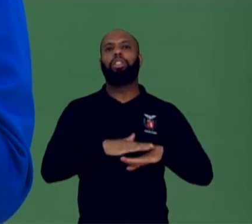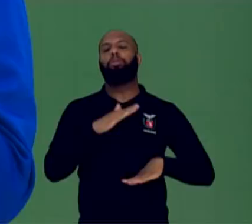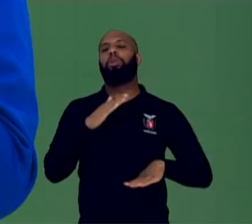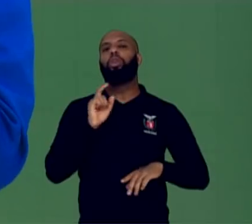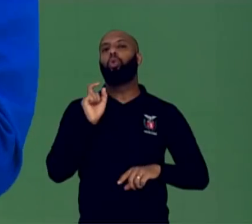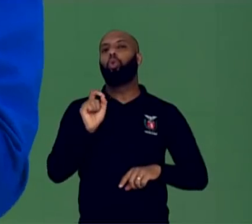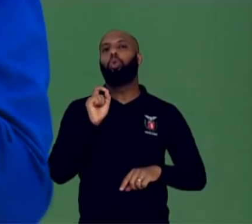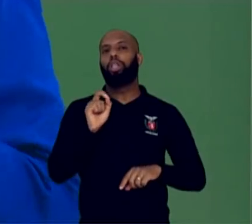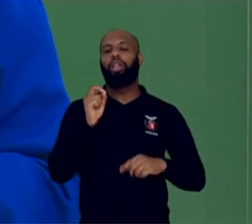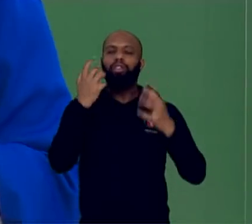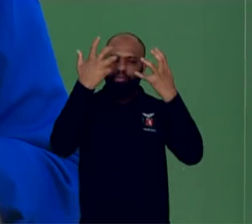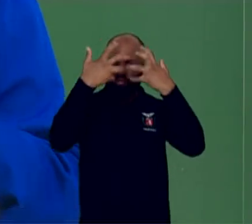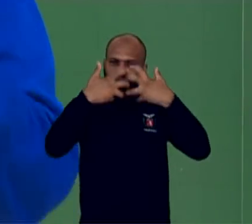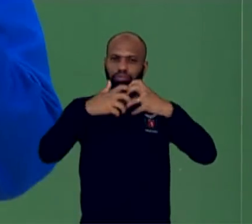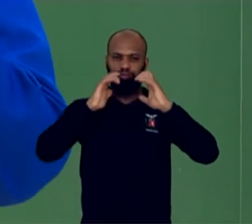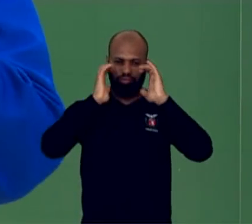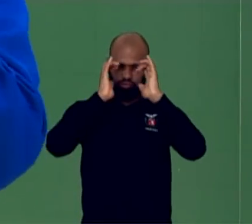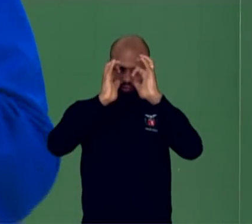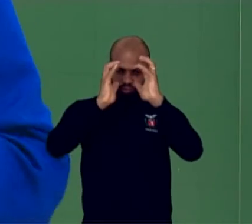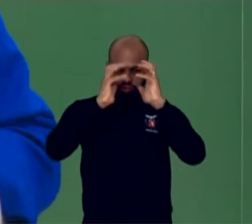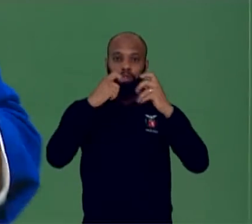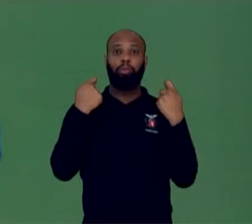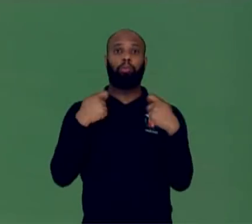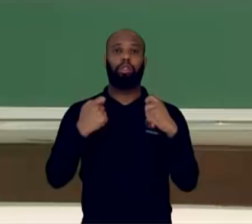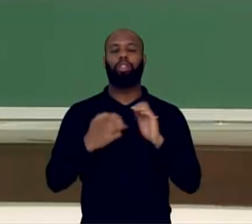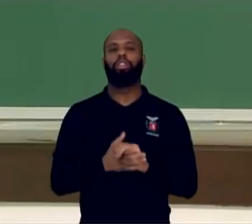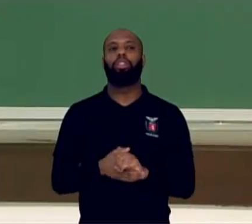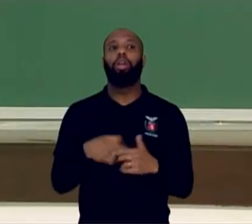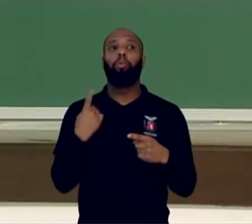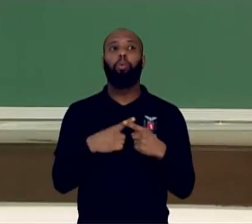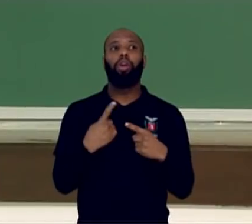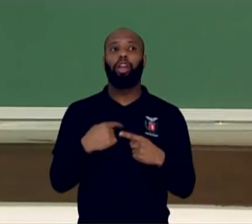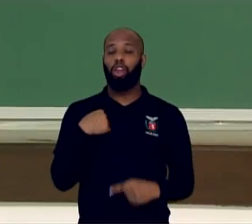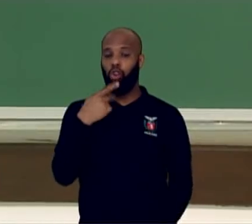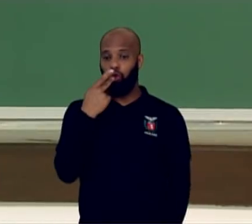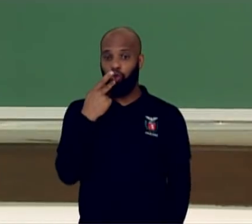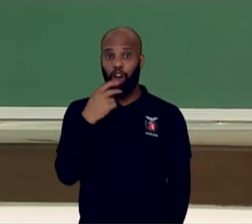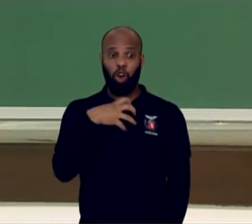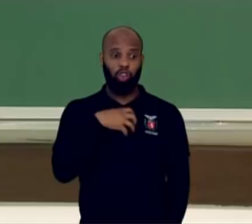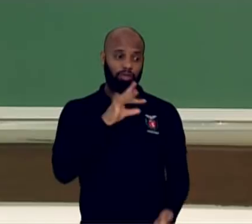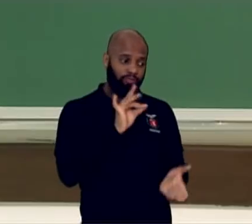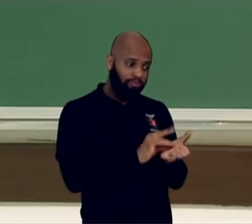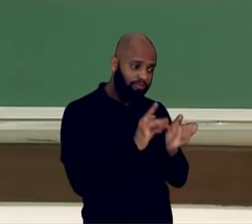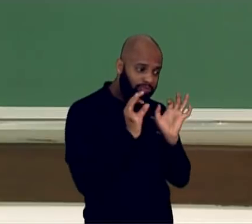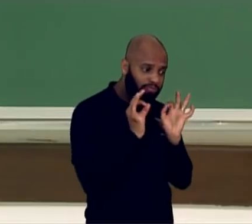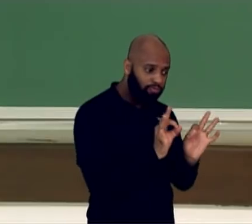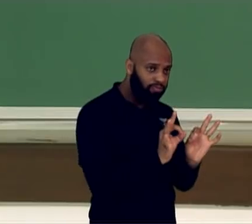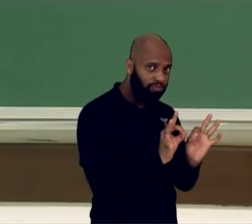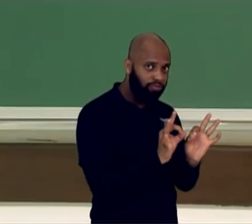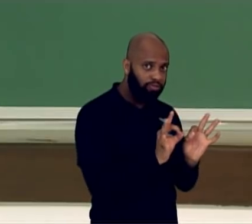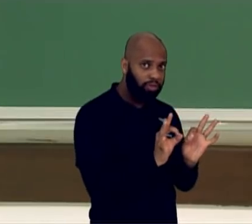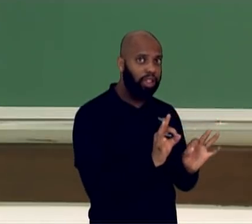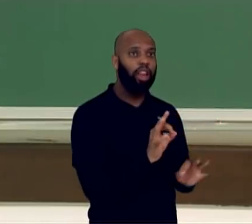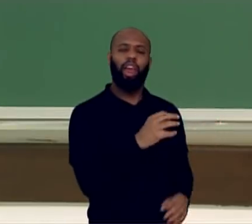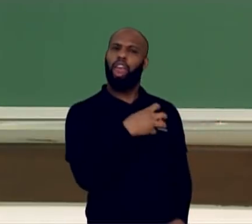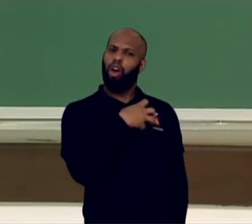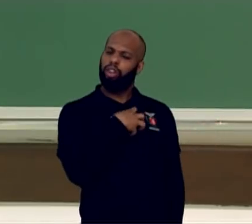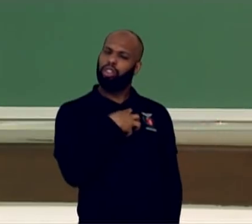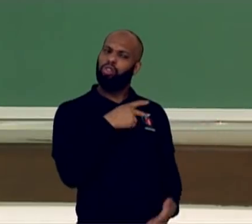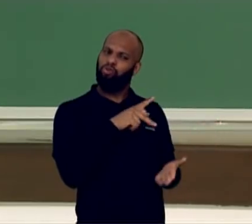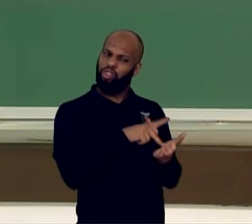digamos assim, de reflexão mesmo de vocês. Por quê? Quando eu falo sentido literal, vocês têm que pensar, é o